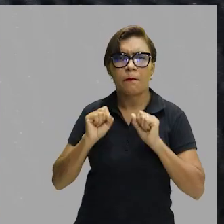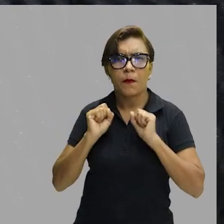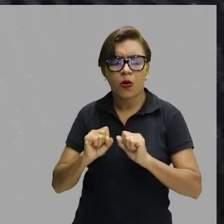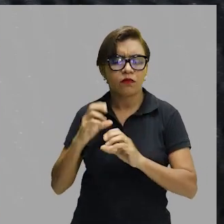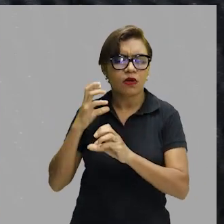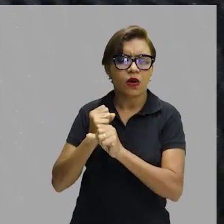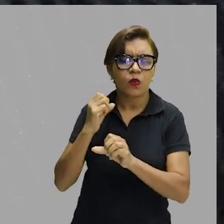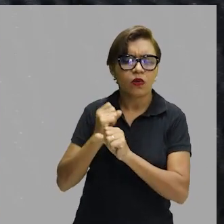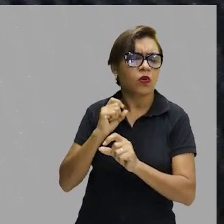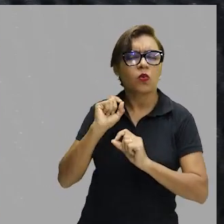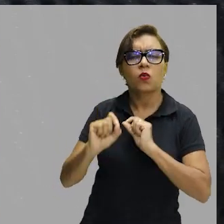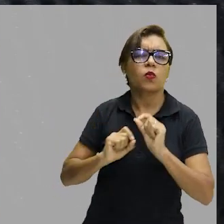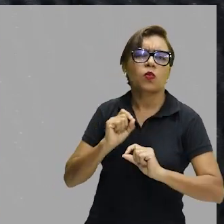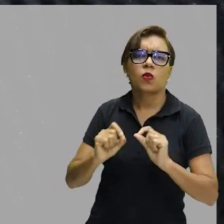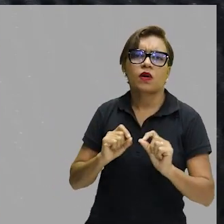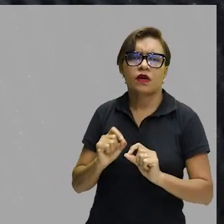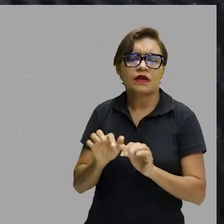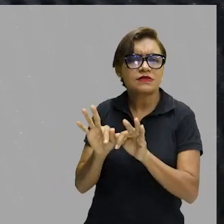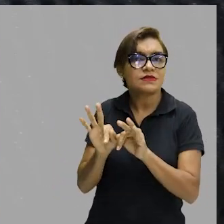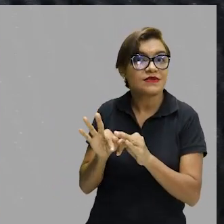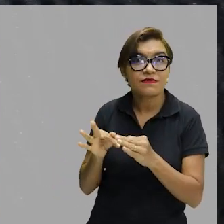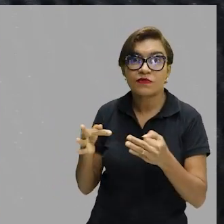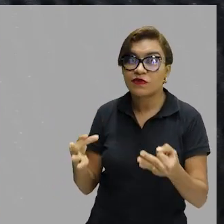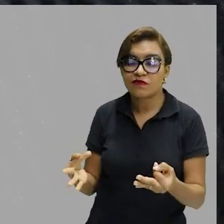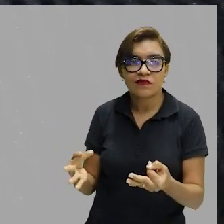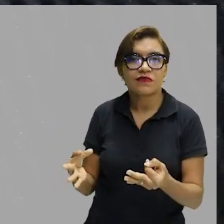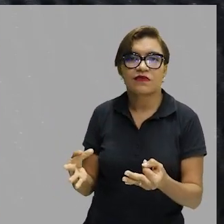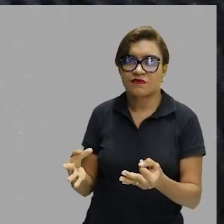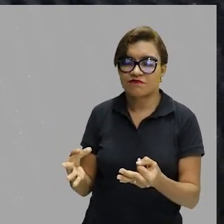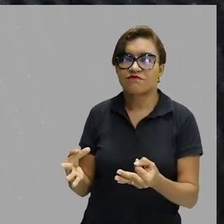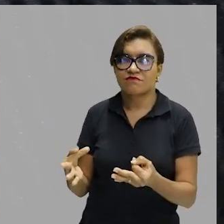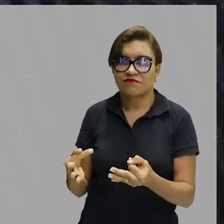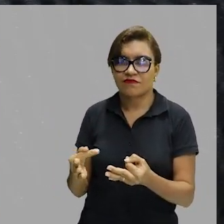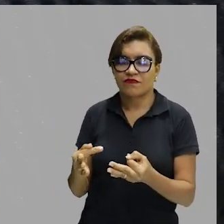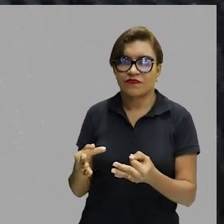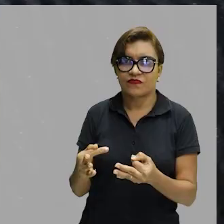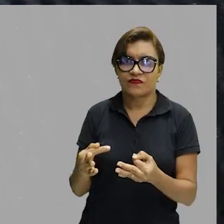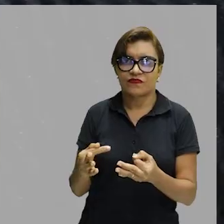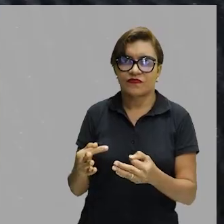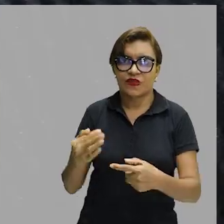fazer, galera? Nós podemos simplificar